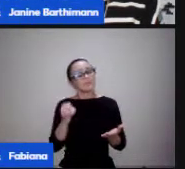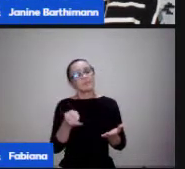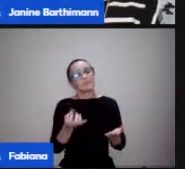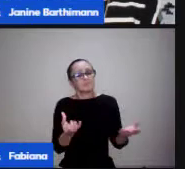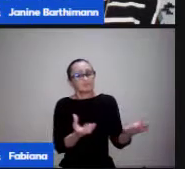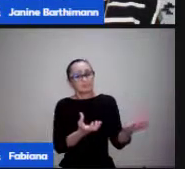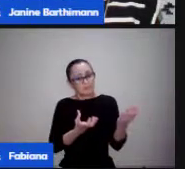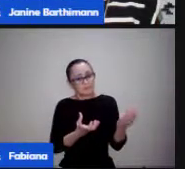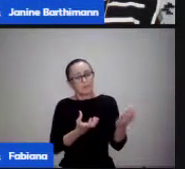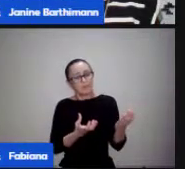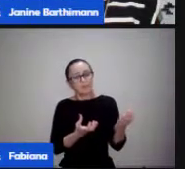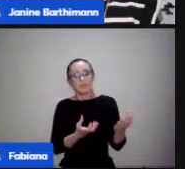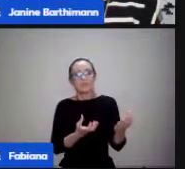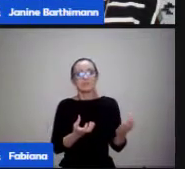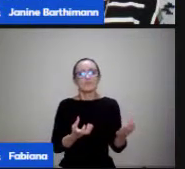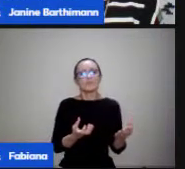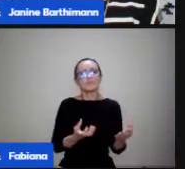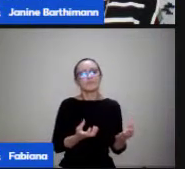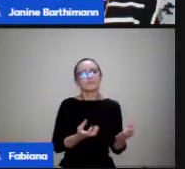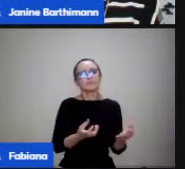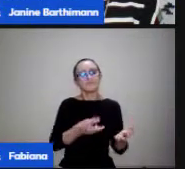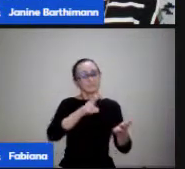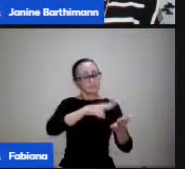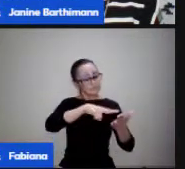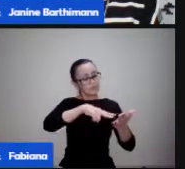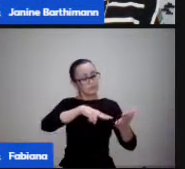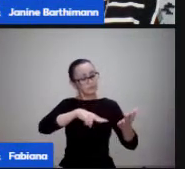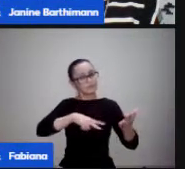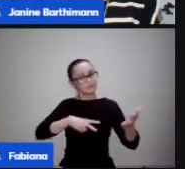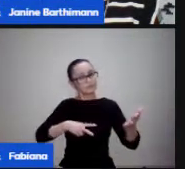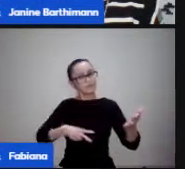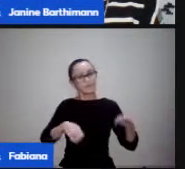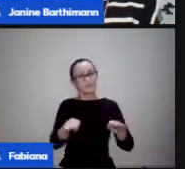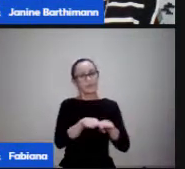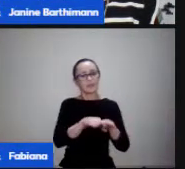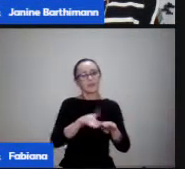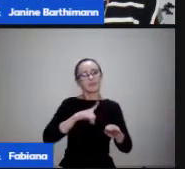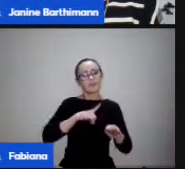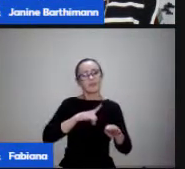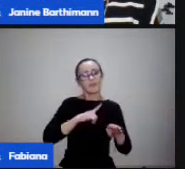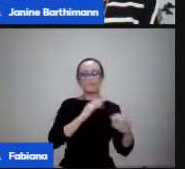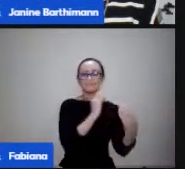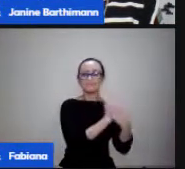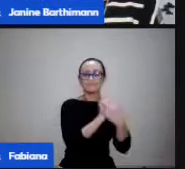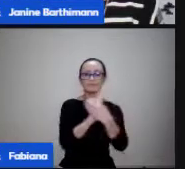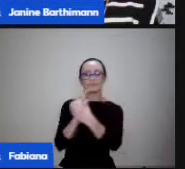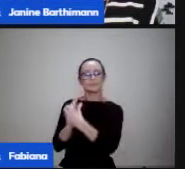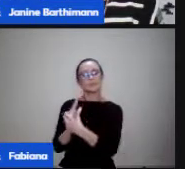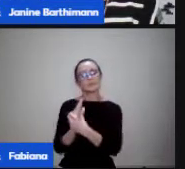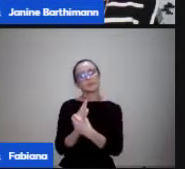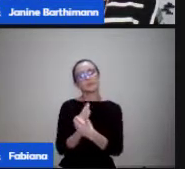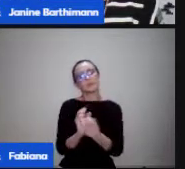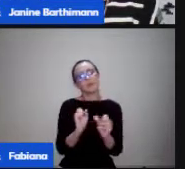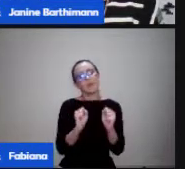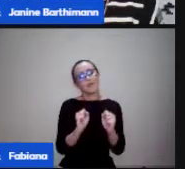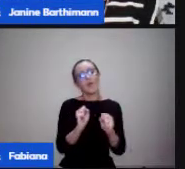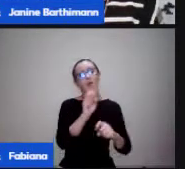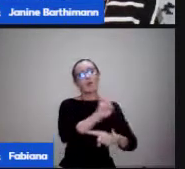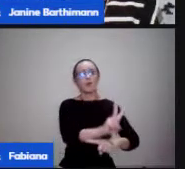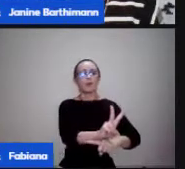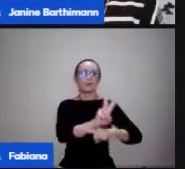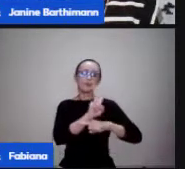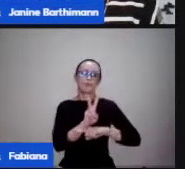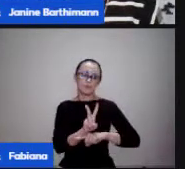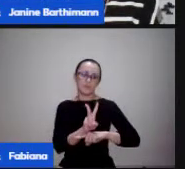professor, né, na leitura desse livro, também tem na sua biblioteca. E também pode ser emprestado na biblioteca da